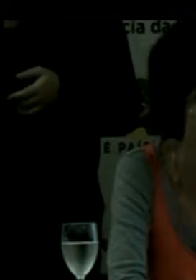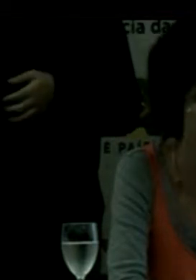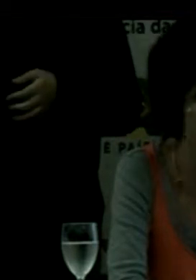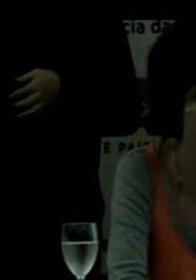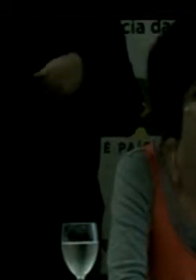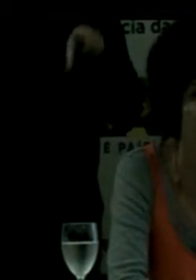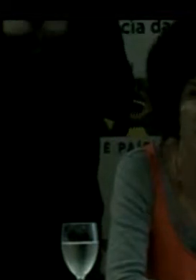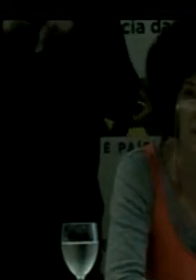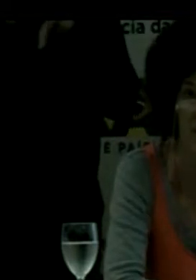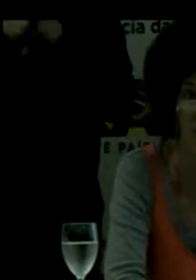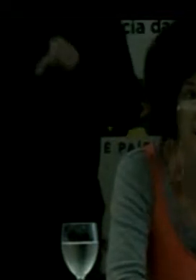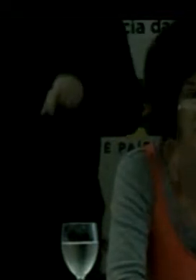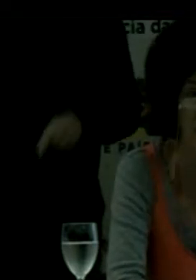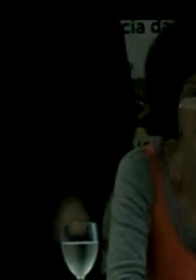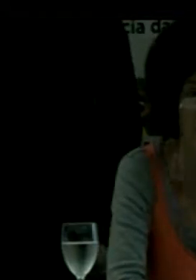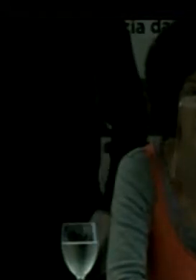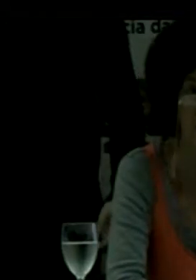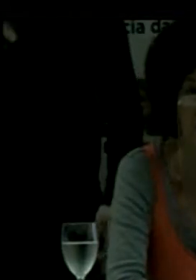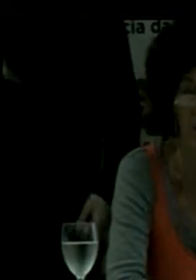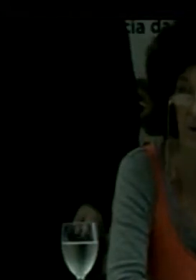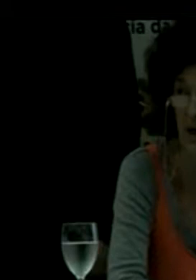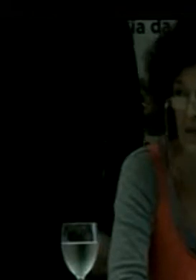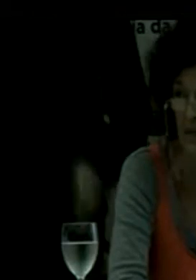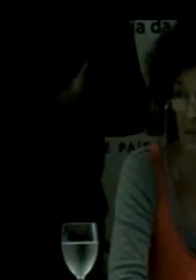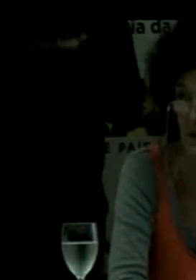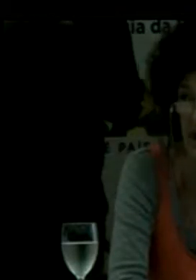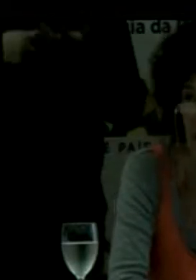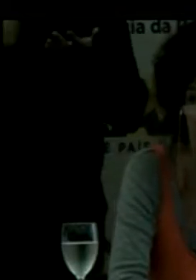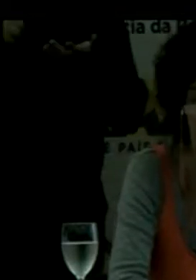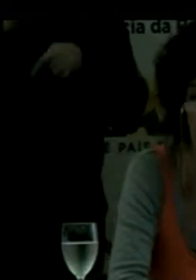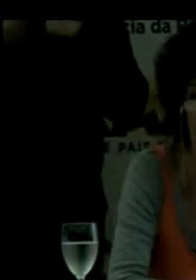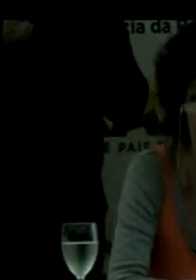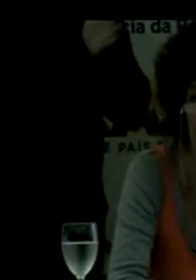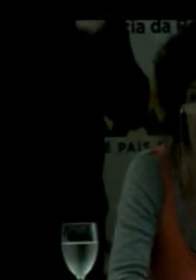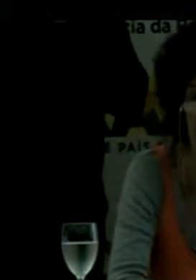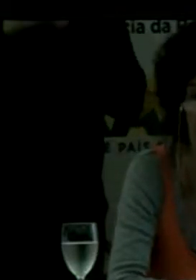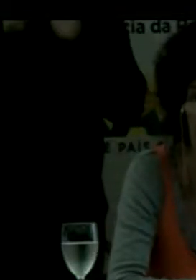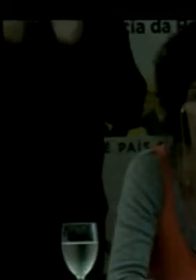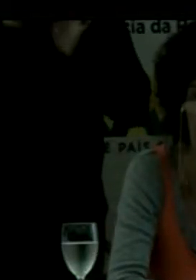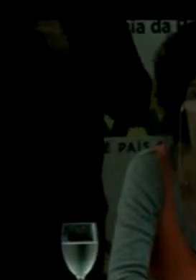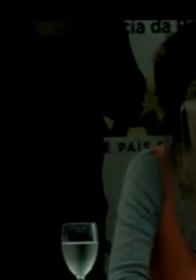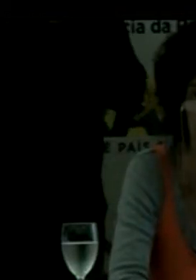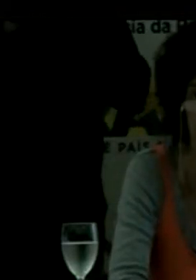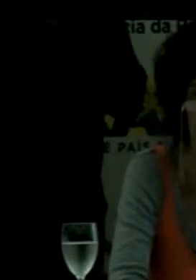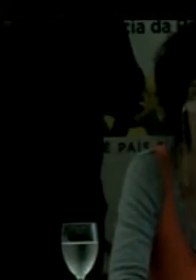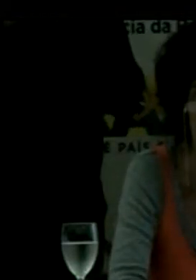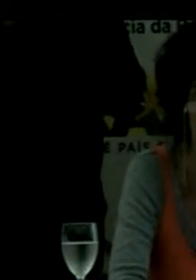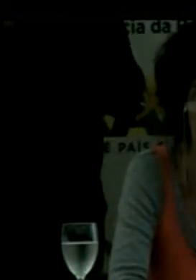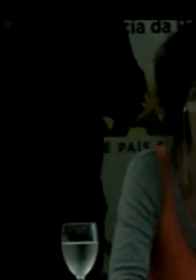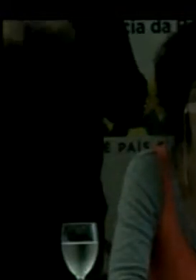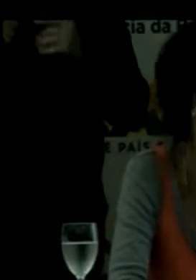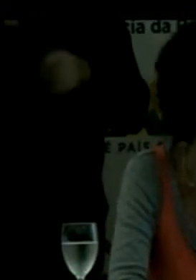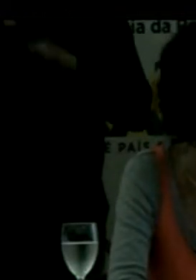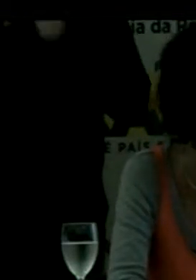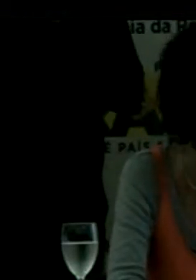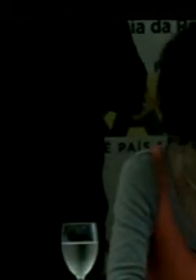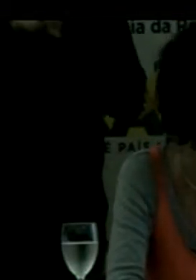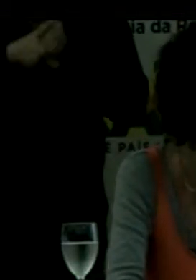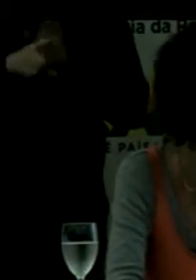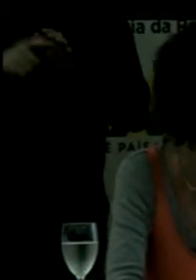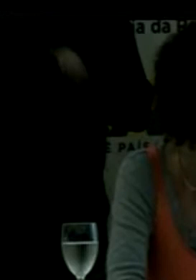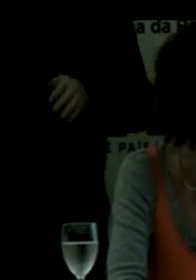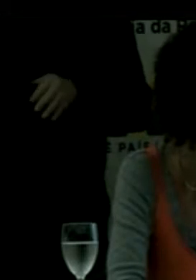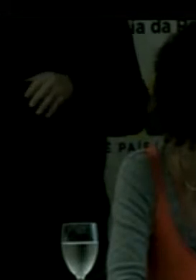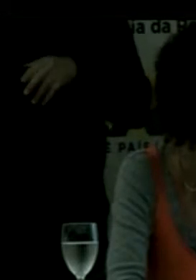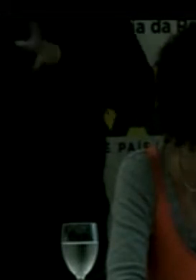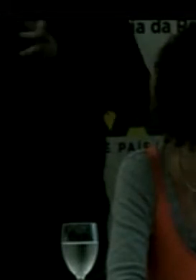sugestão que a gente não tinha mencionado no início, mas que foi colocada depois. Articular com a legislação internacional de participação social.